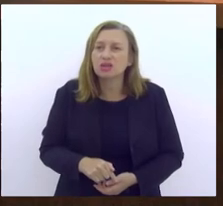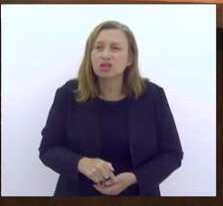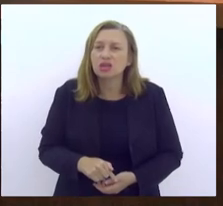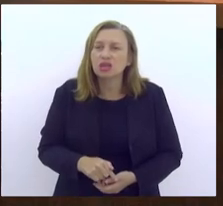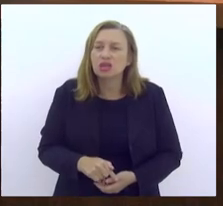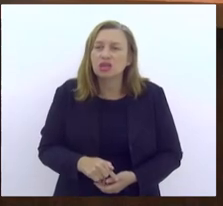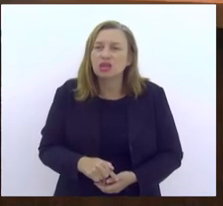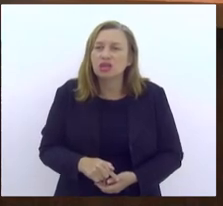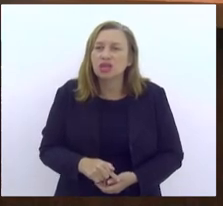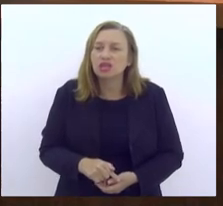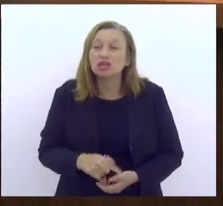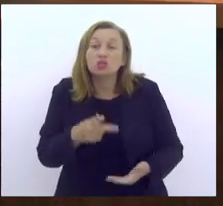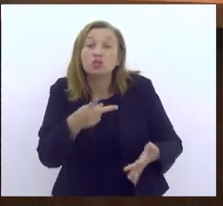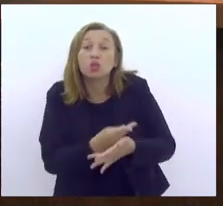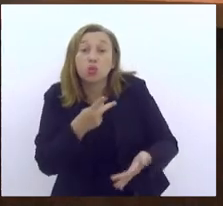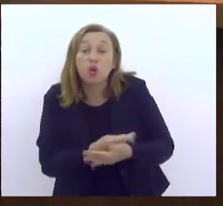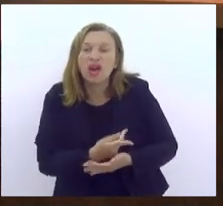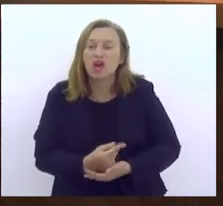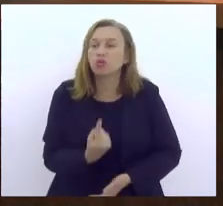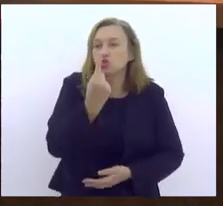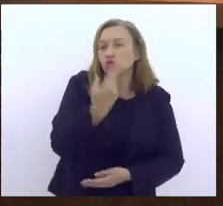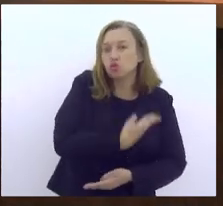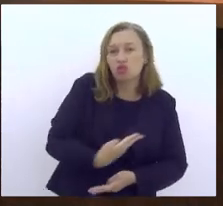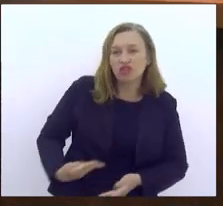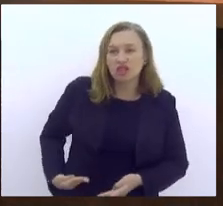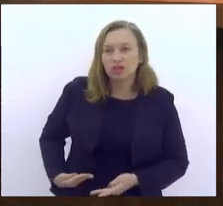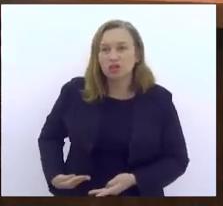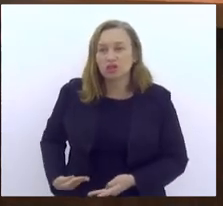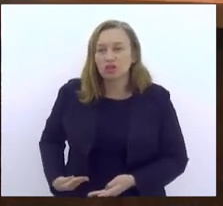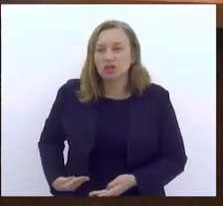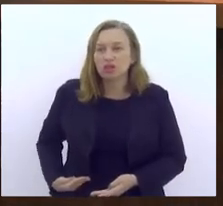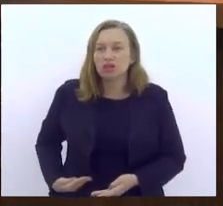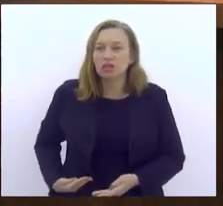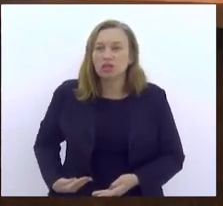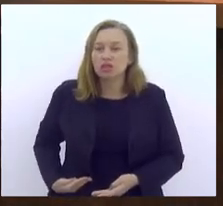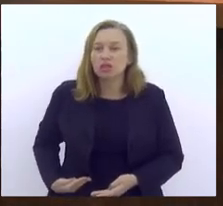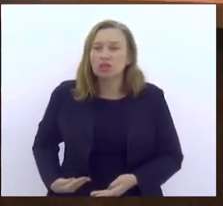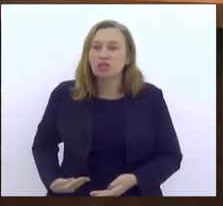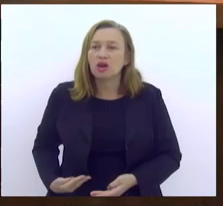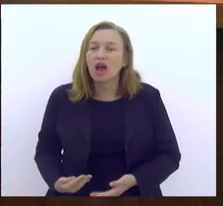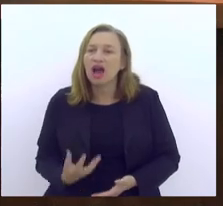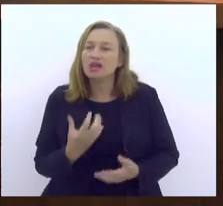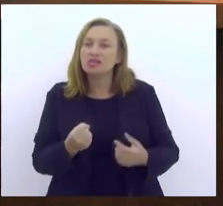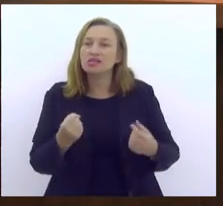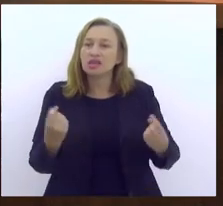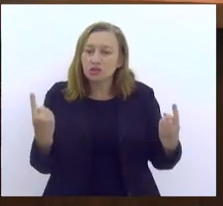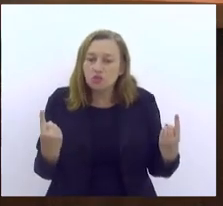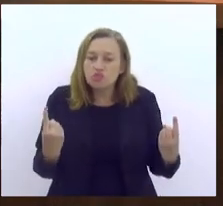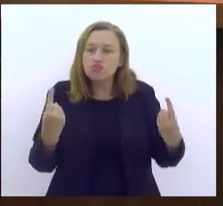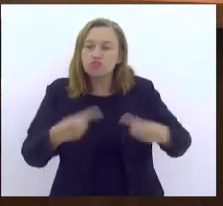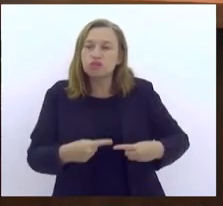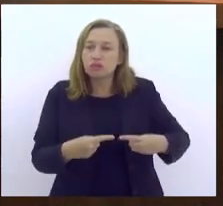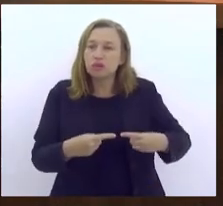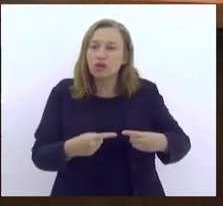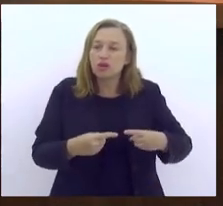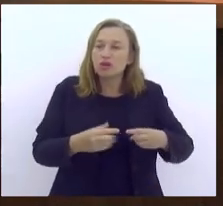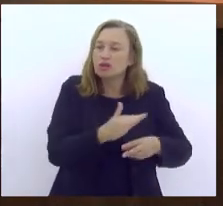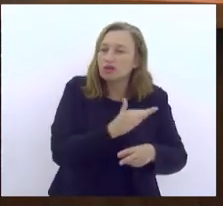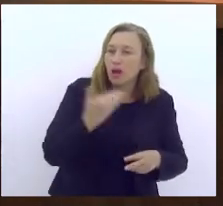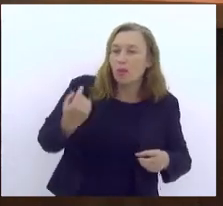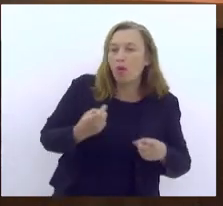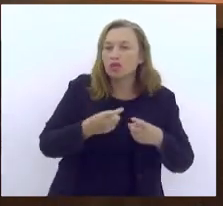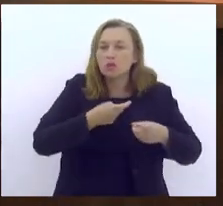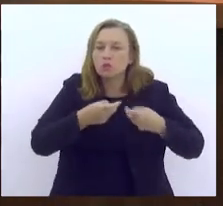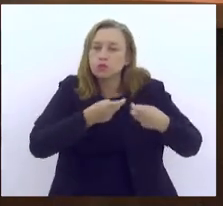omissão, da negligência, de um governo que apostou na lógica do confronto, na lógica da morte, na lógica da